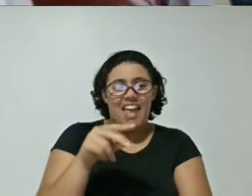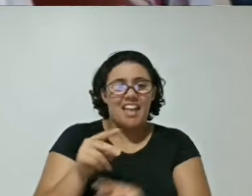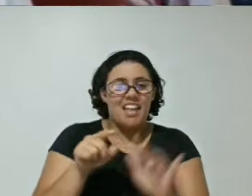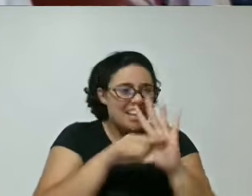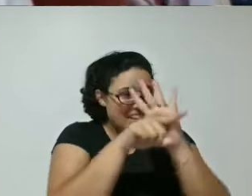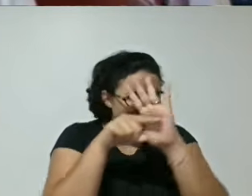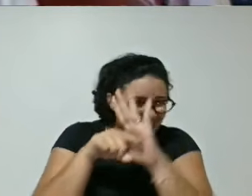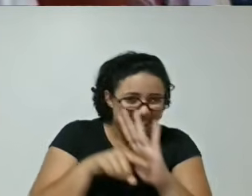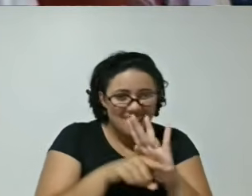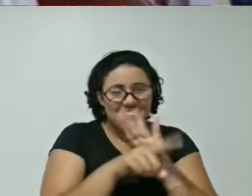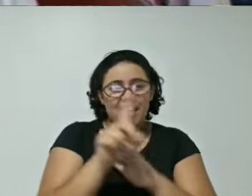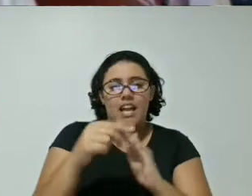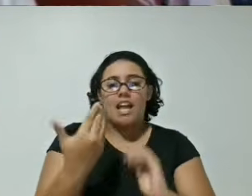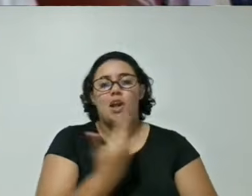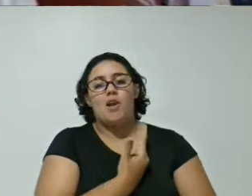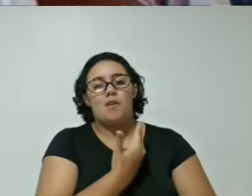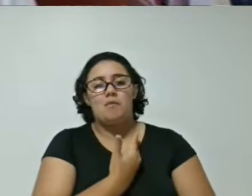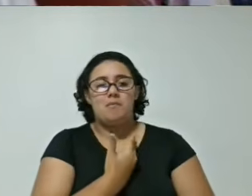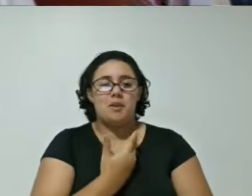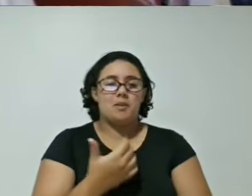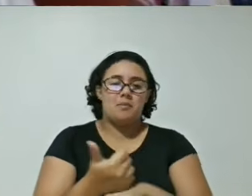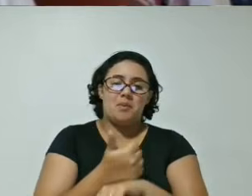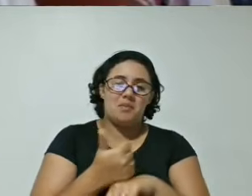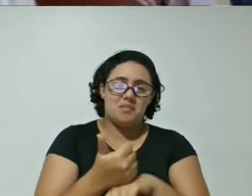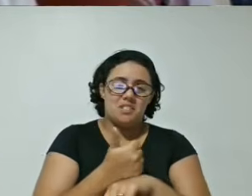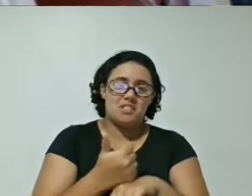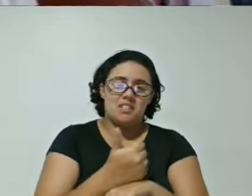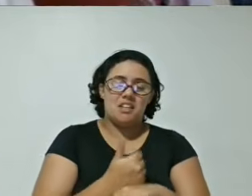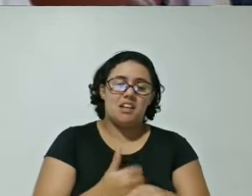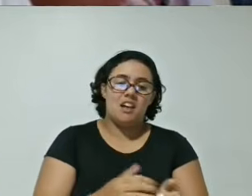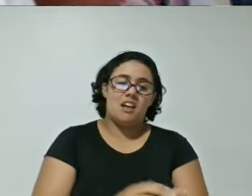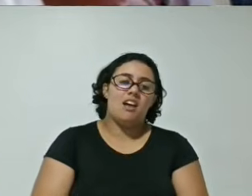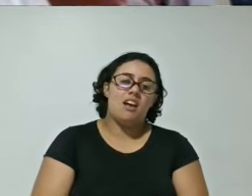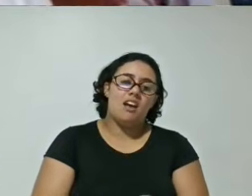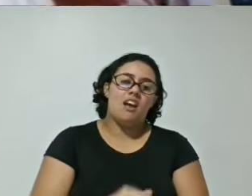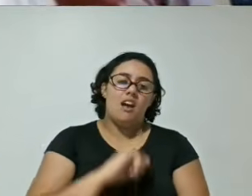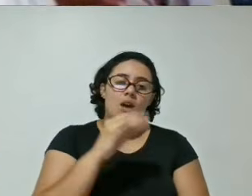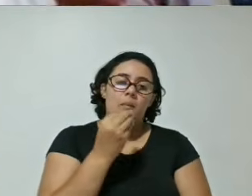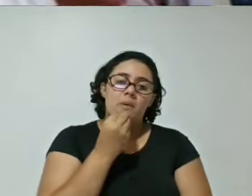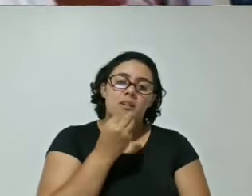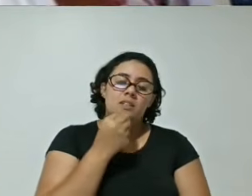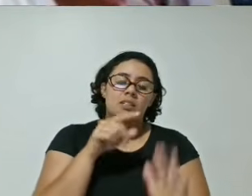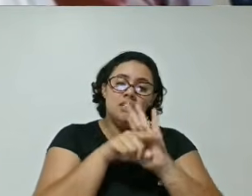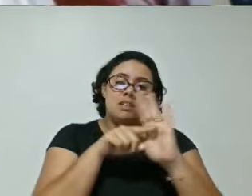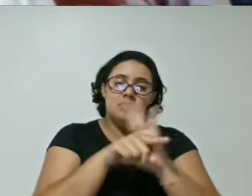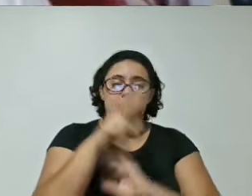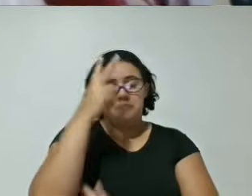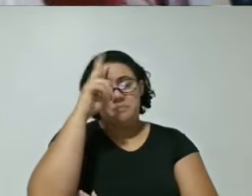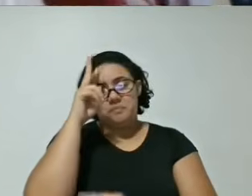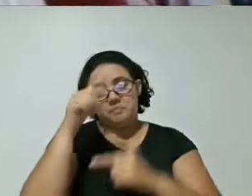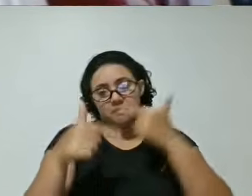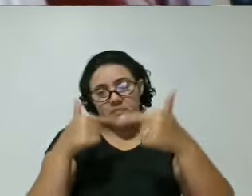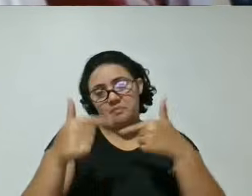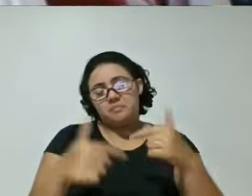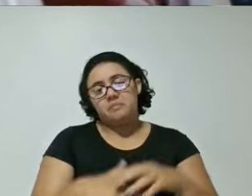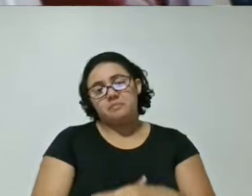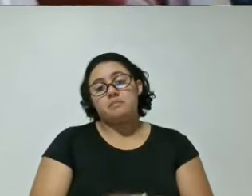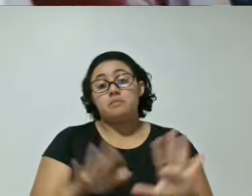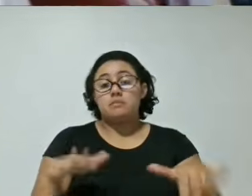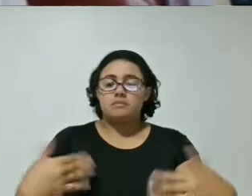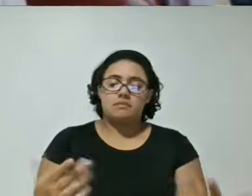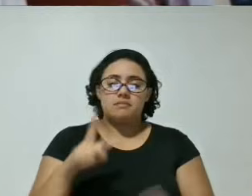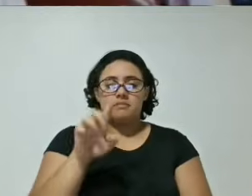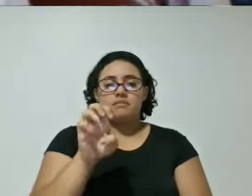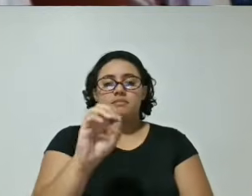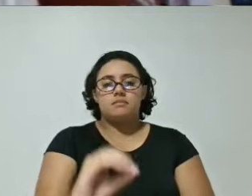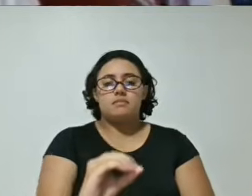colegas de profissão. Eu tive essa oportunidade, exatamente. Eu tive essa oportunidade com pesquisa histórica. Pois é, olha só, atualmente, aí